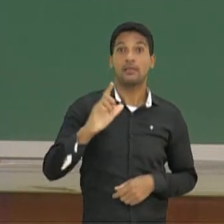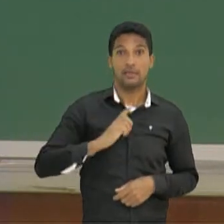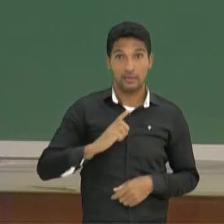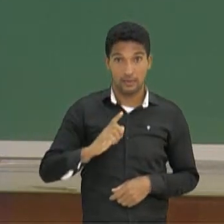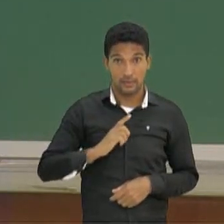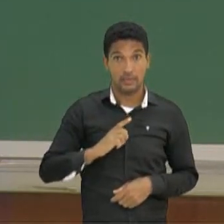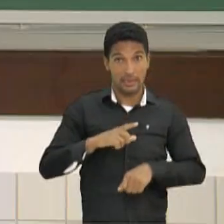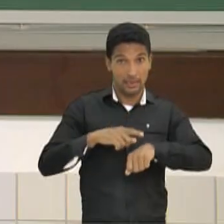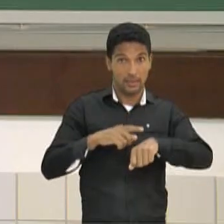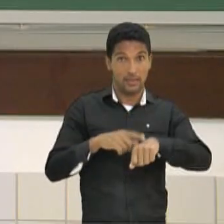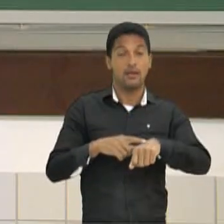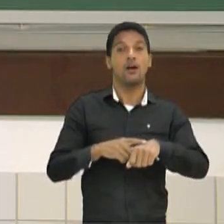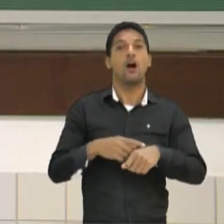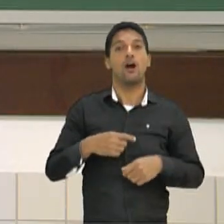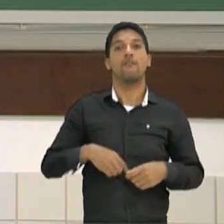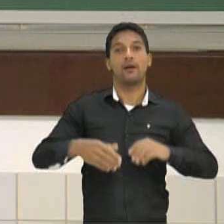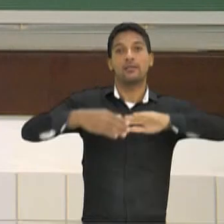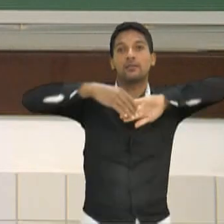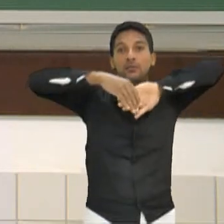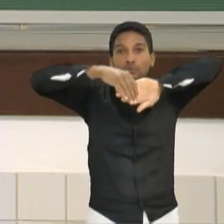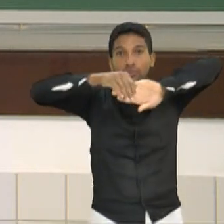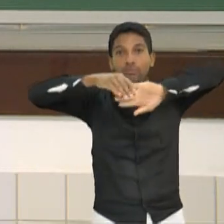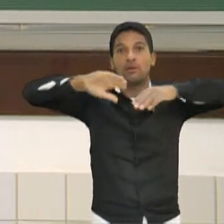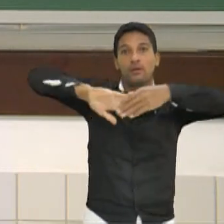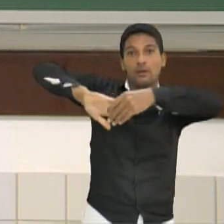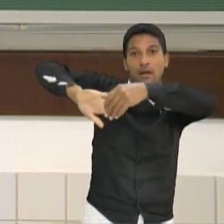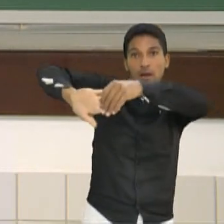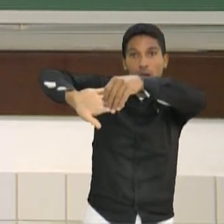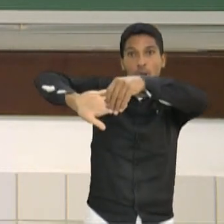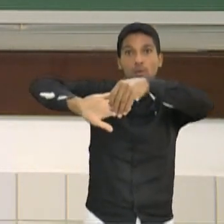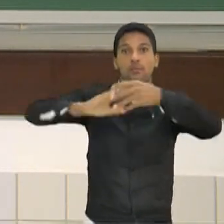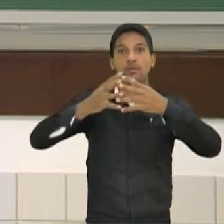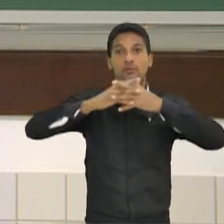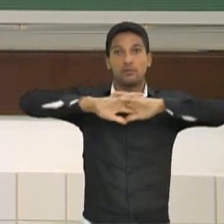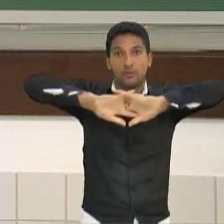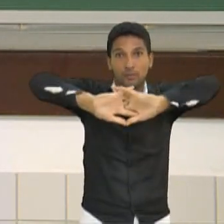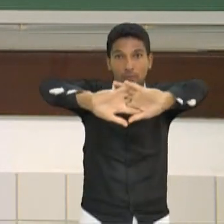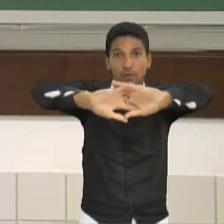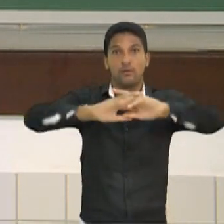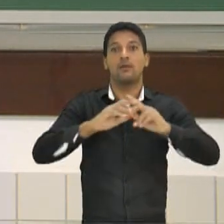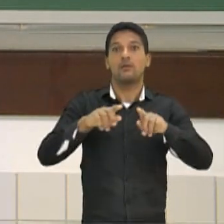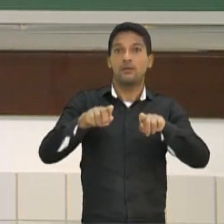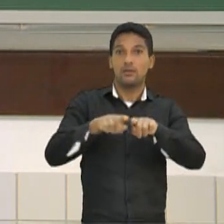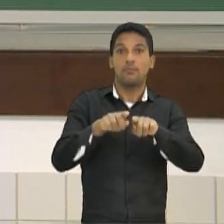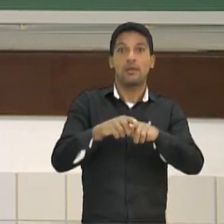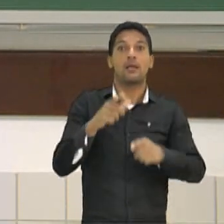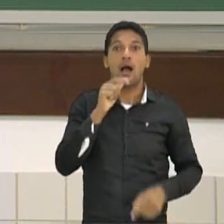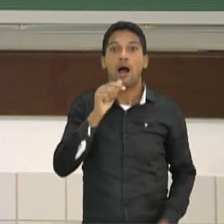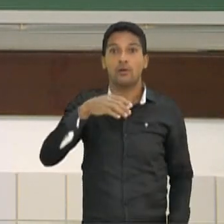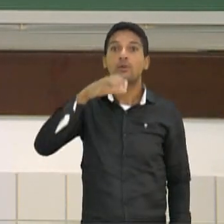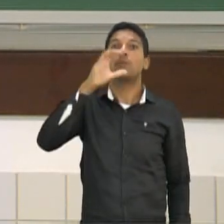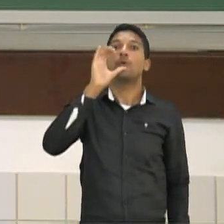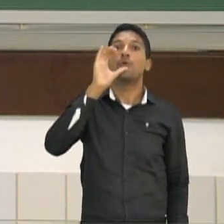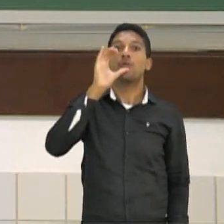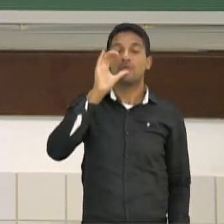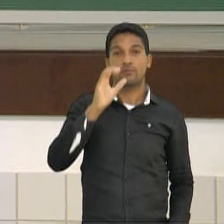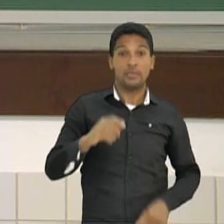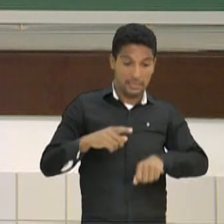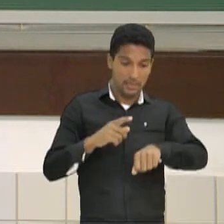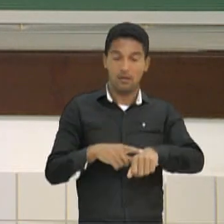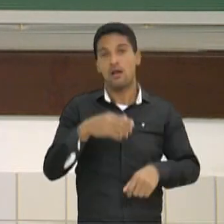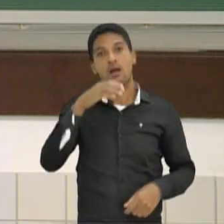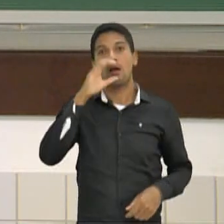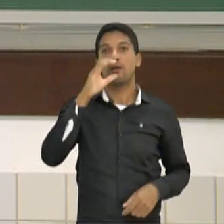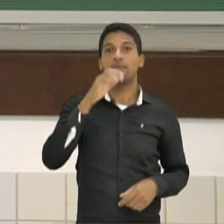o movimento, mantenha-se hidratado, porque essa hidratação é super importante. E o movimento também faz necessário, né? Então, sobrou um tempinho,